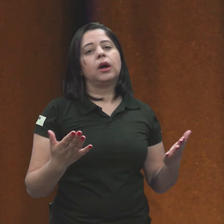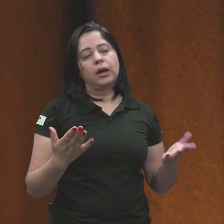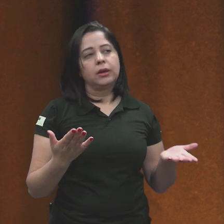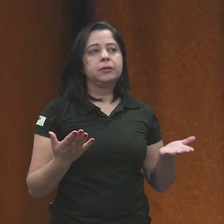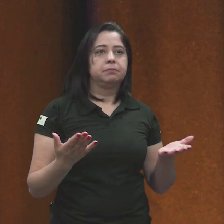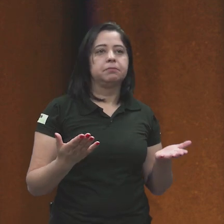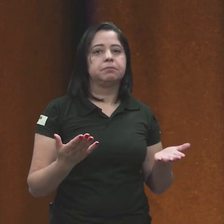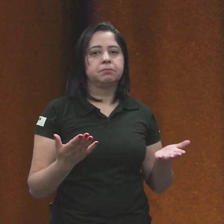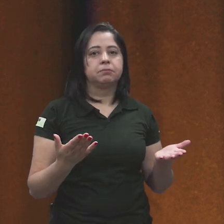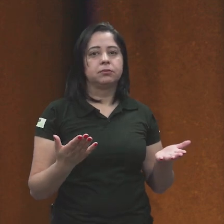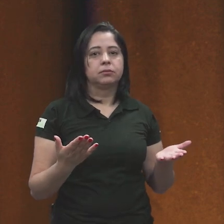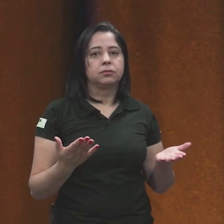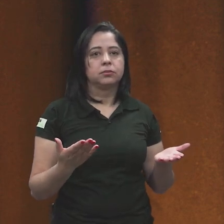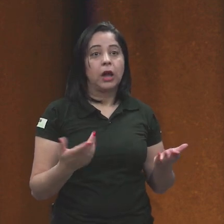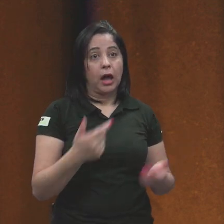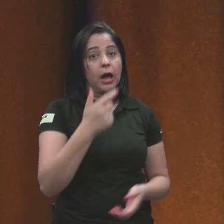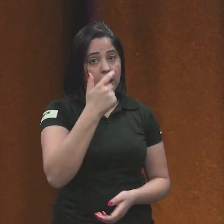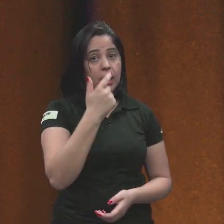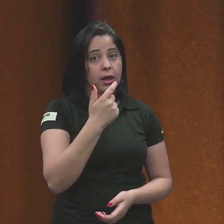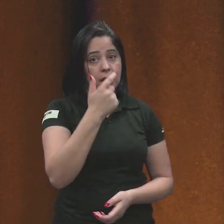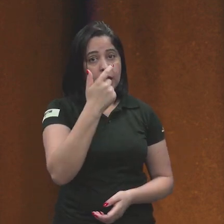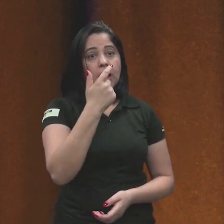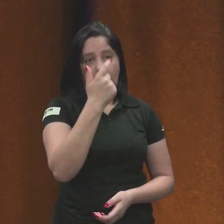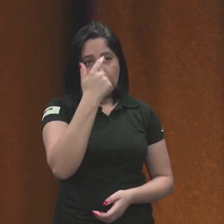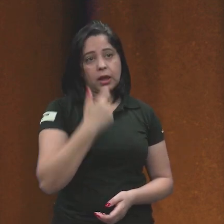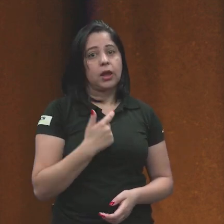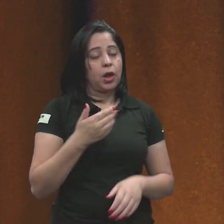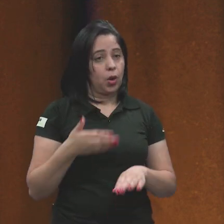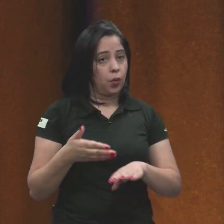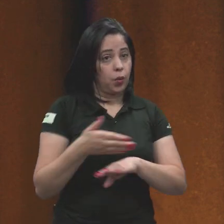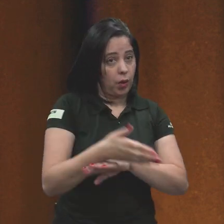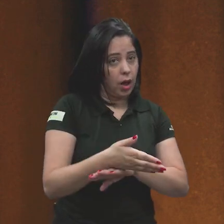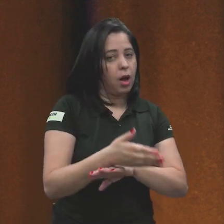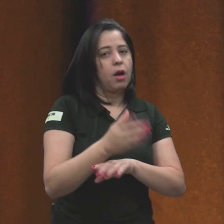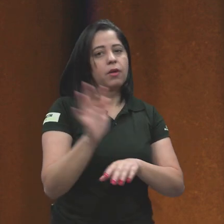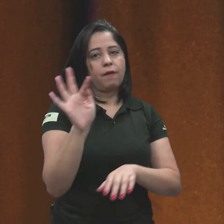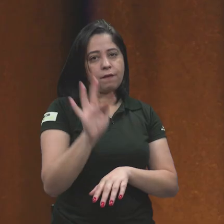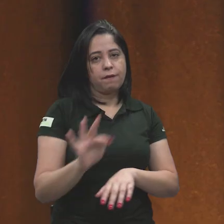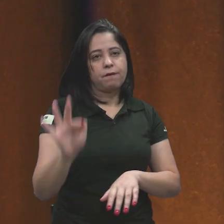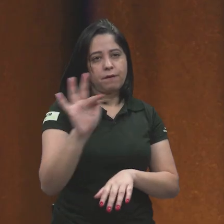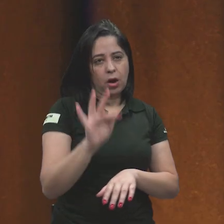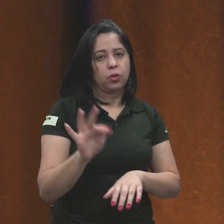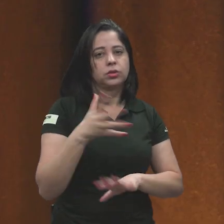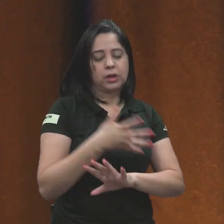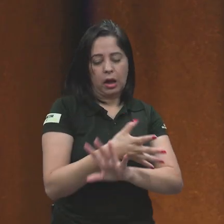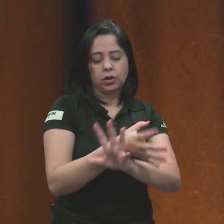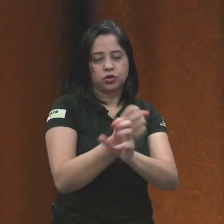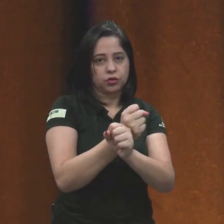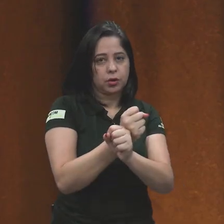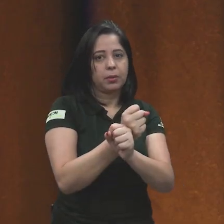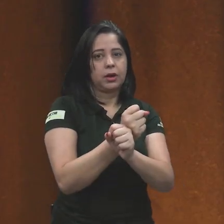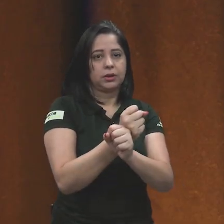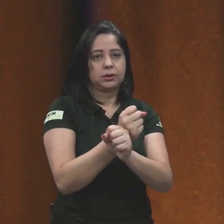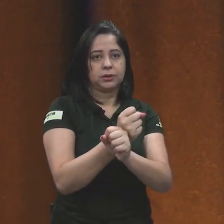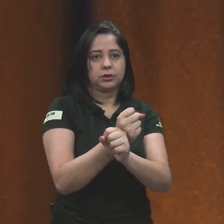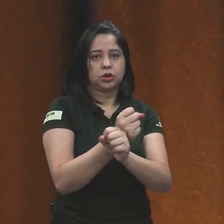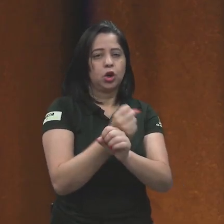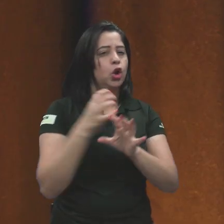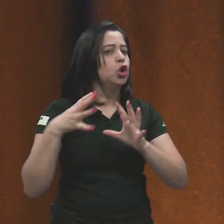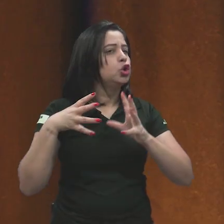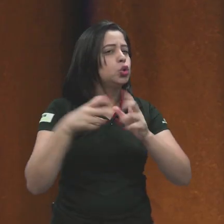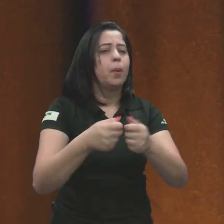Logo, eu procurei a minha formação também, acho que é importante falar disso, porque acho que tudo que a gente conquista na vida precisa